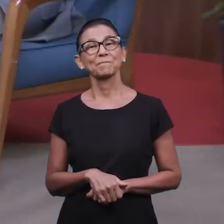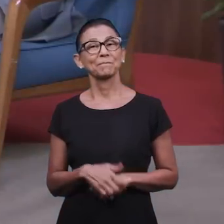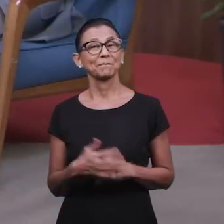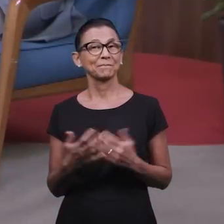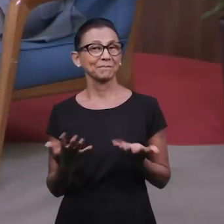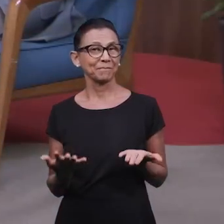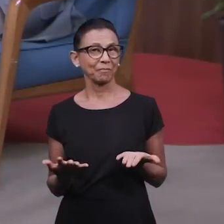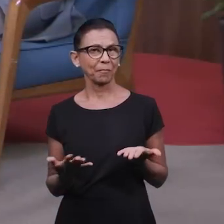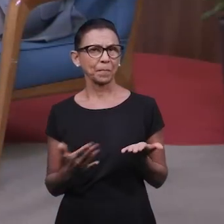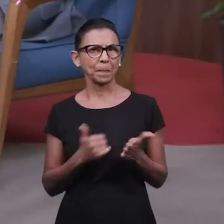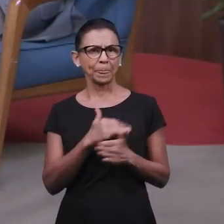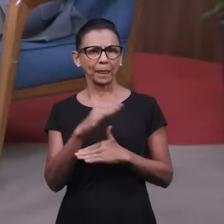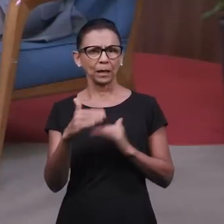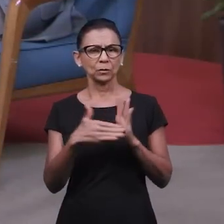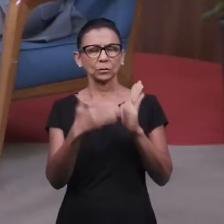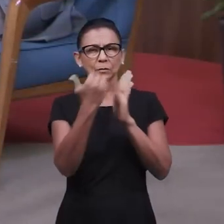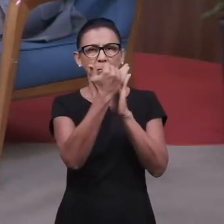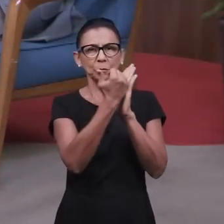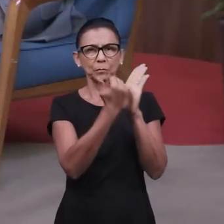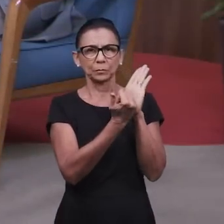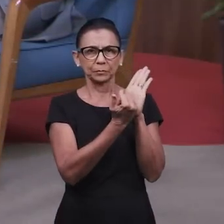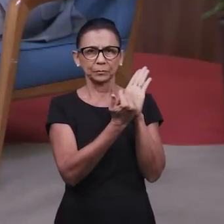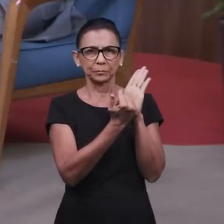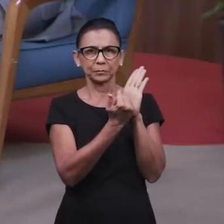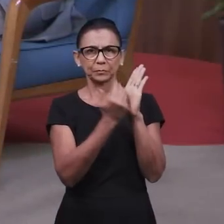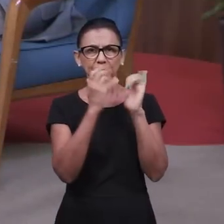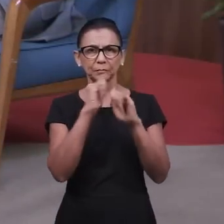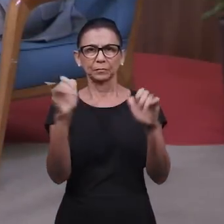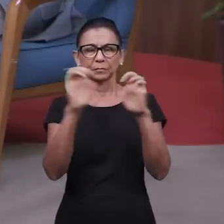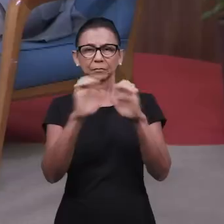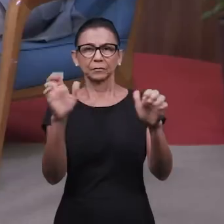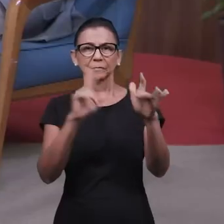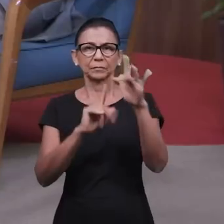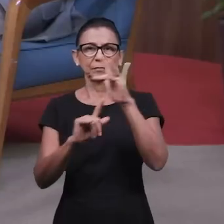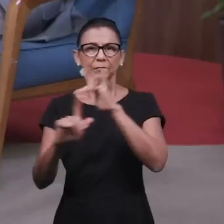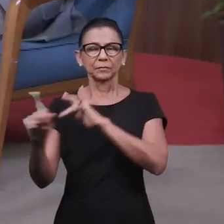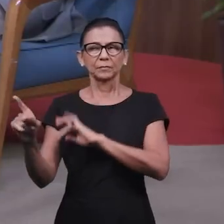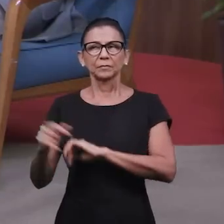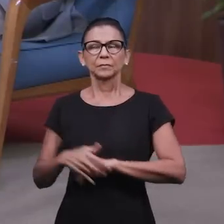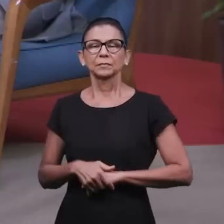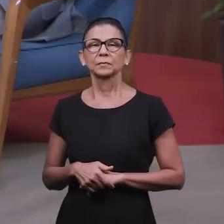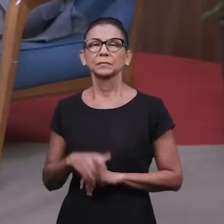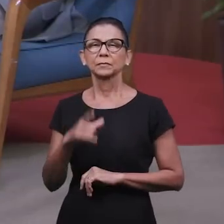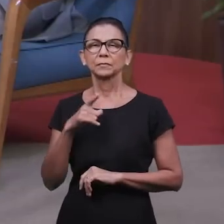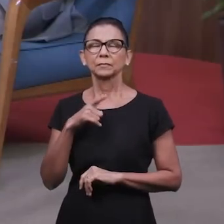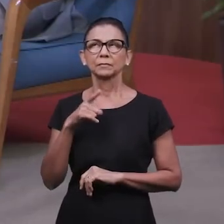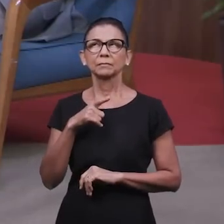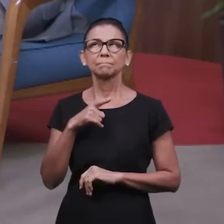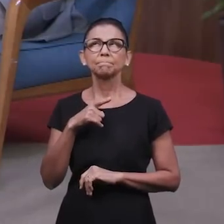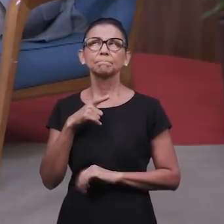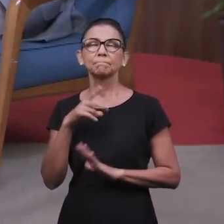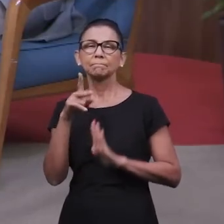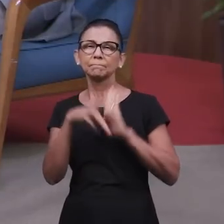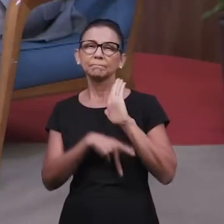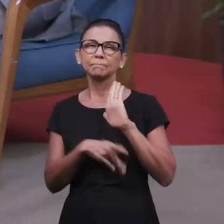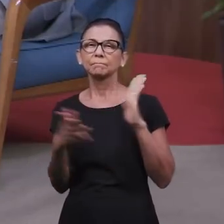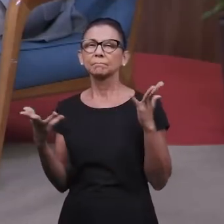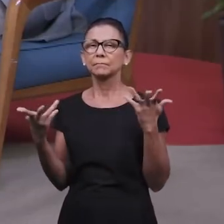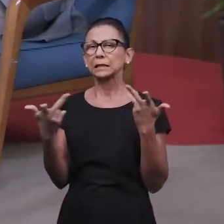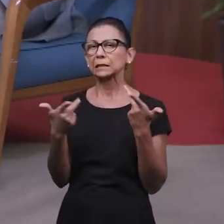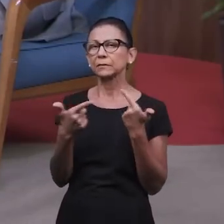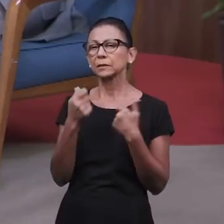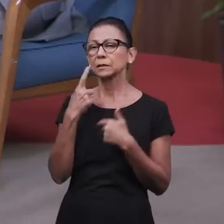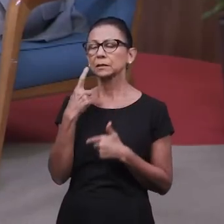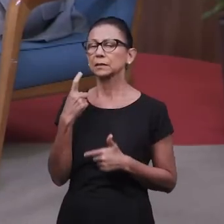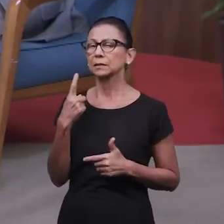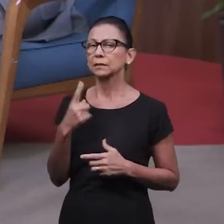Em todas as edições do programa Anunciando o Evangelho Eterno, no final, a gente sempre lembra de um projeto muito maravilhoso, muito